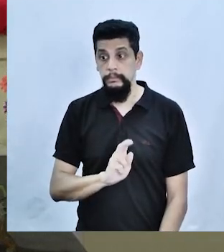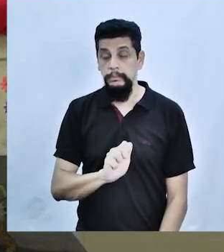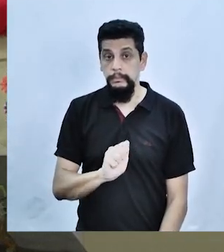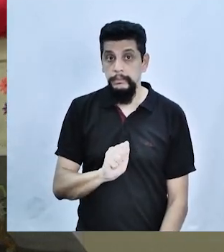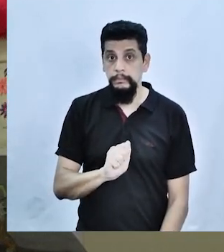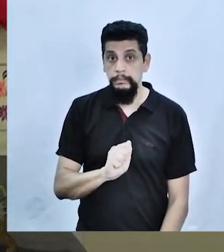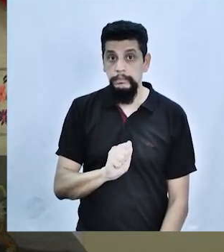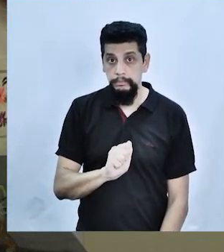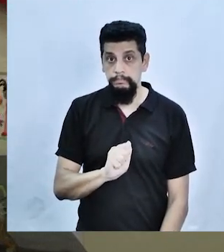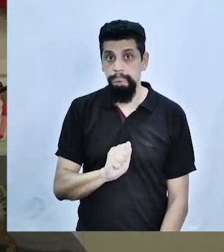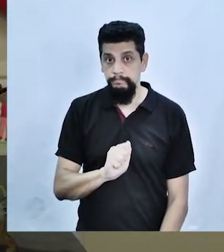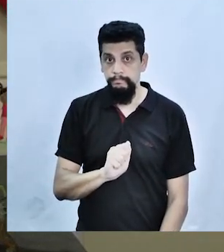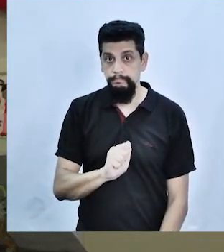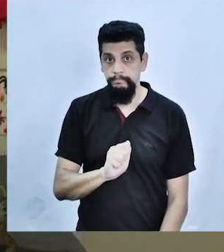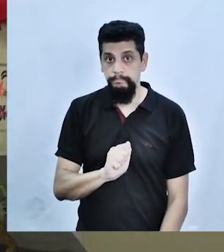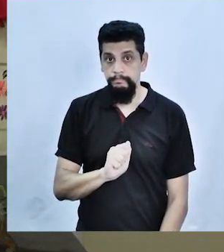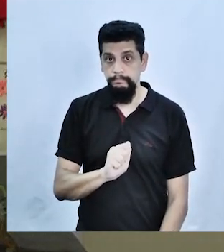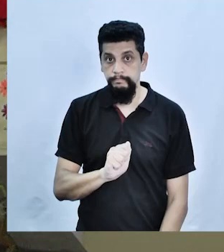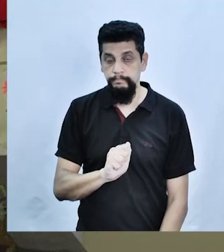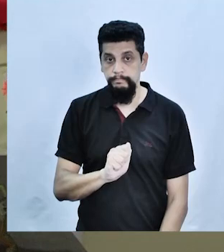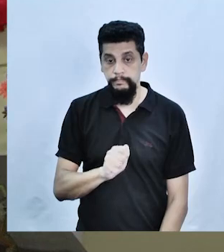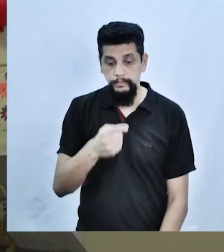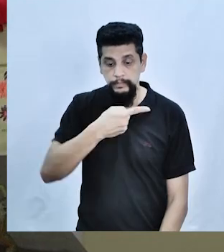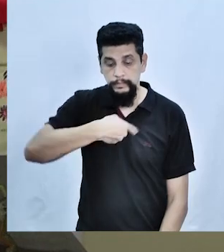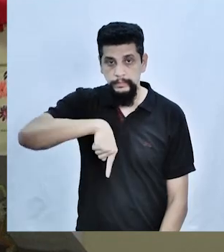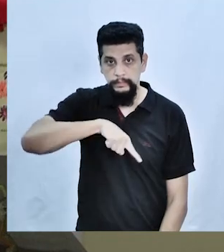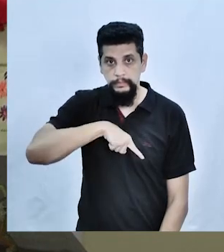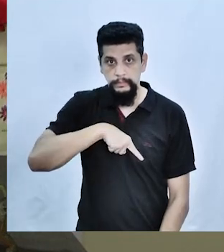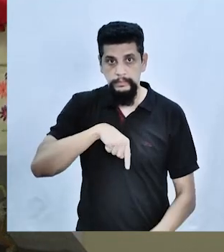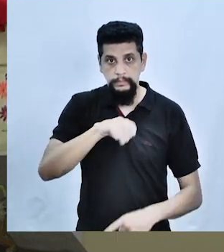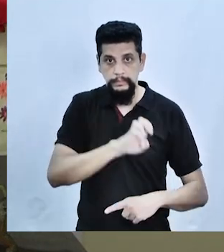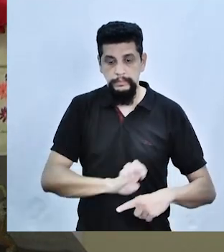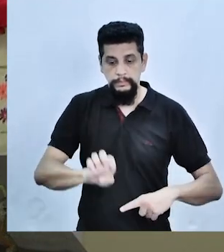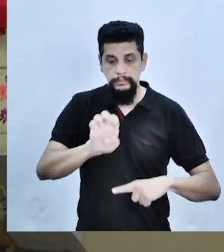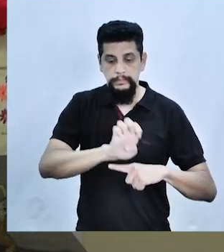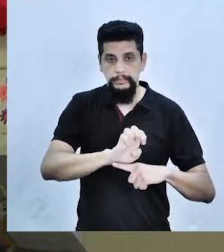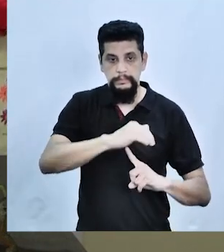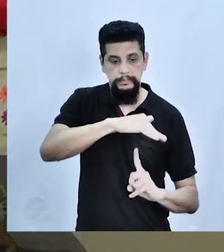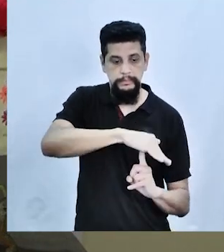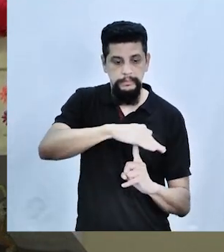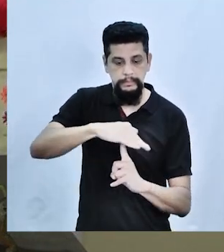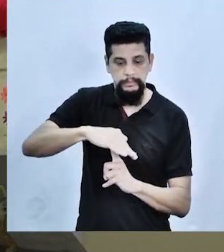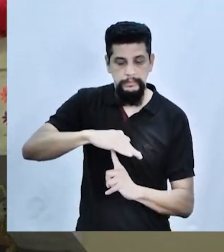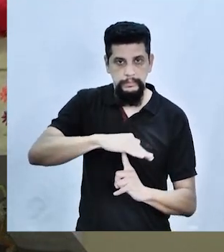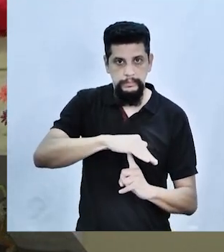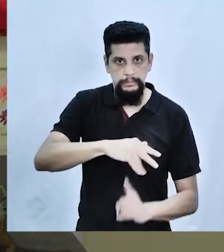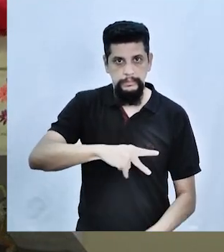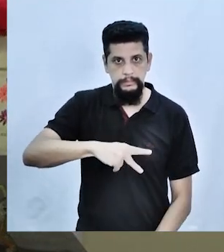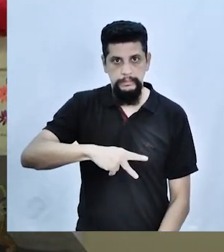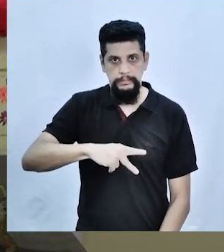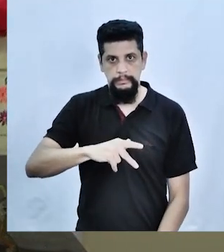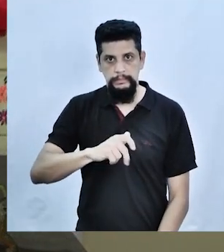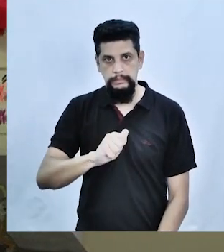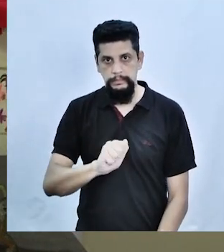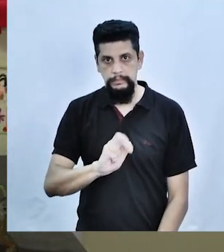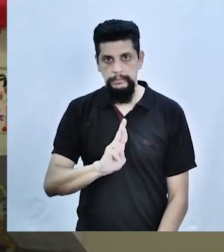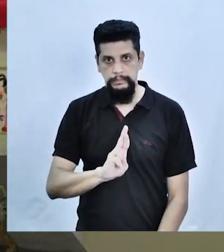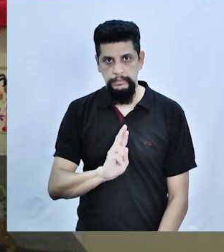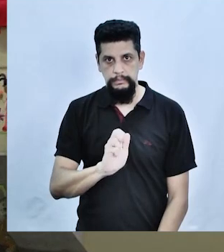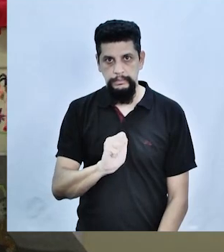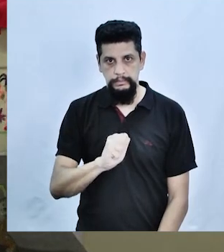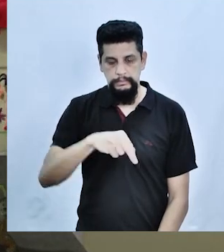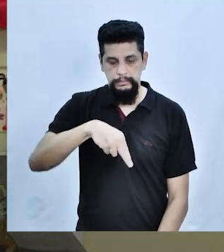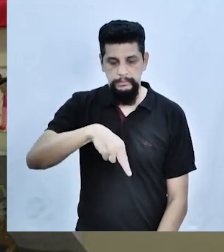Pará. Pará. É o nosso estado. Isso. Paraná. Então vem a letra